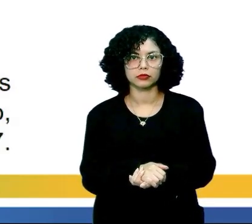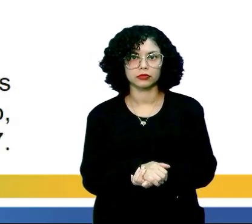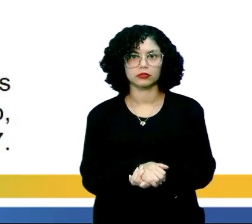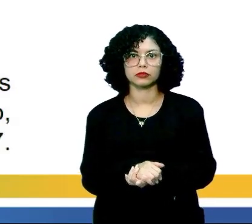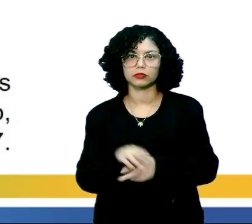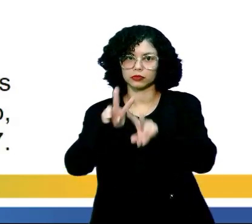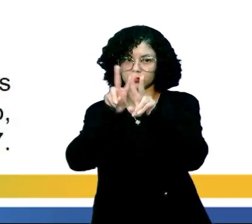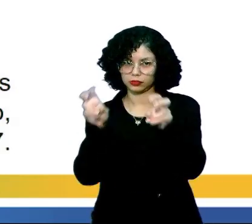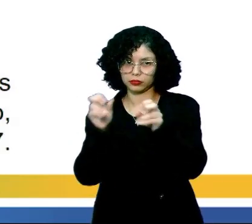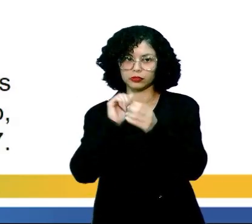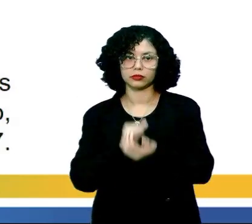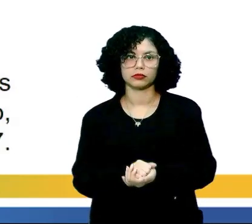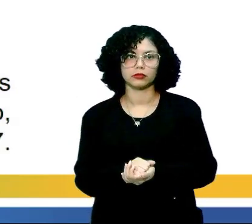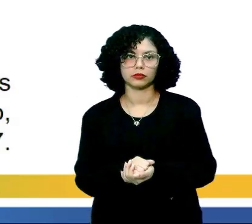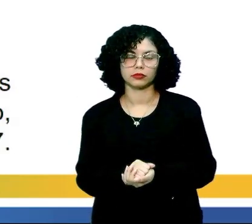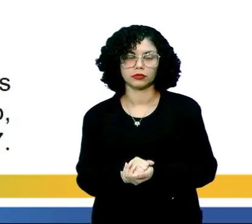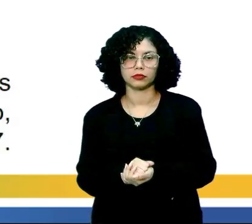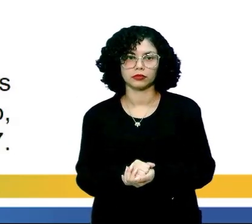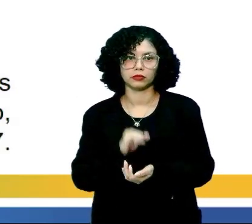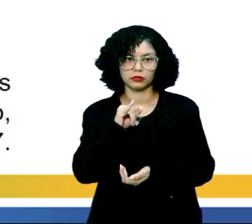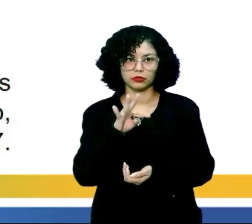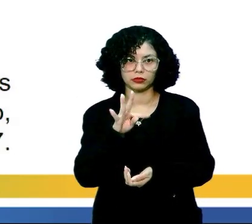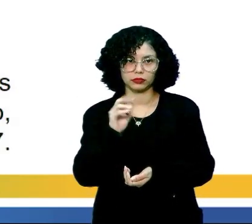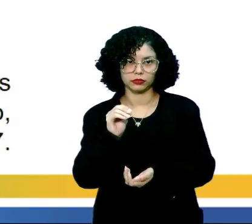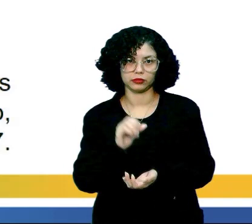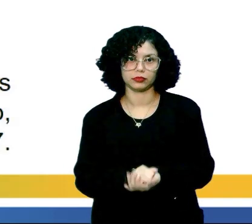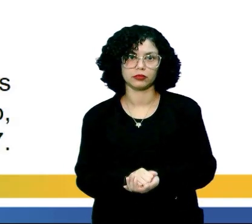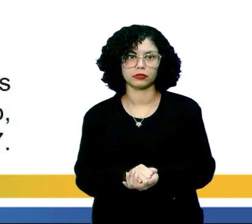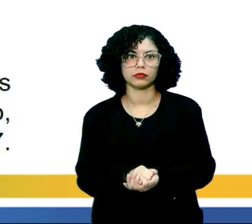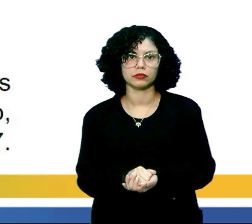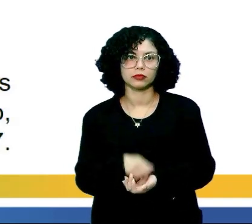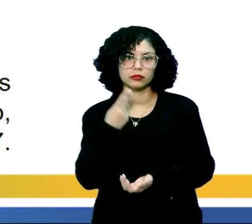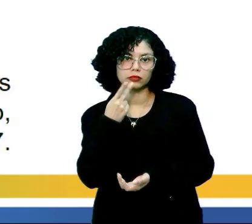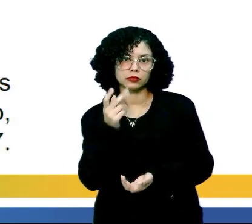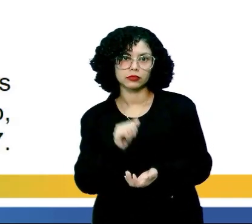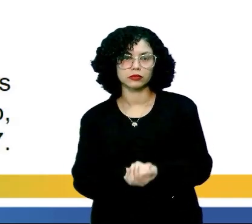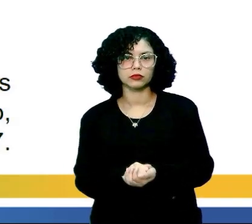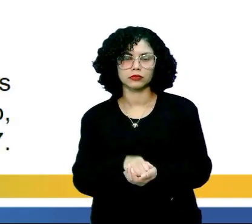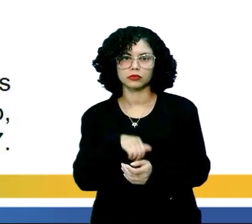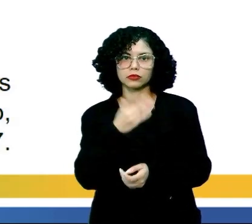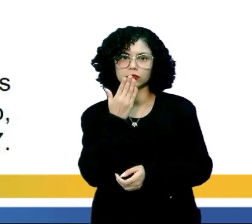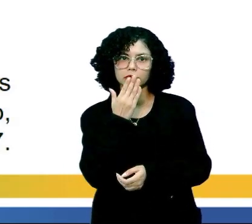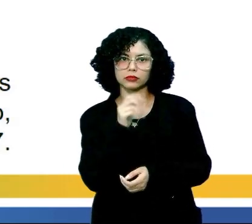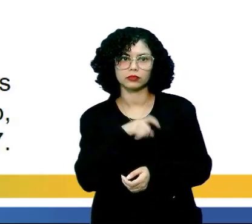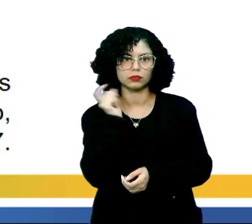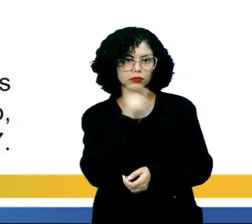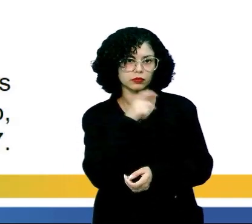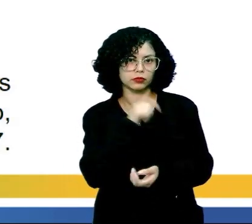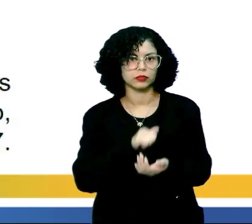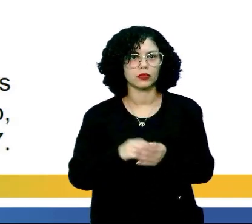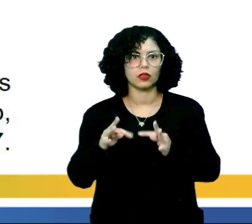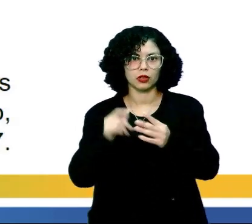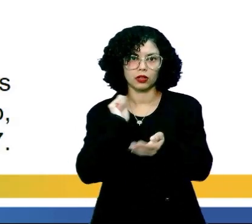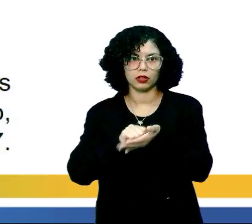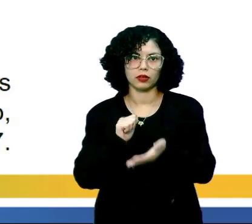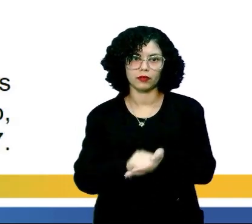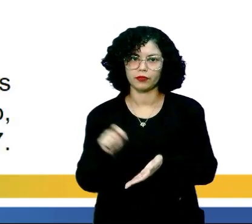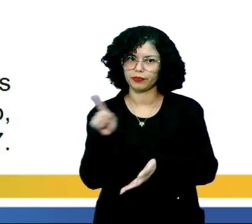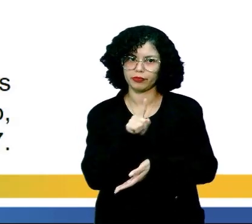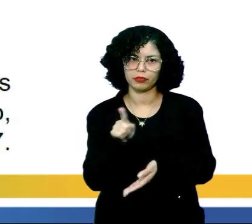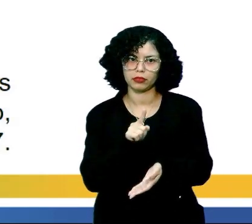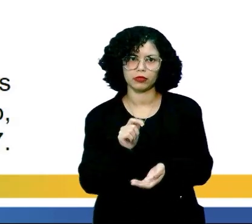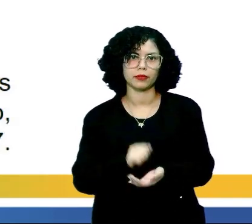O título do texto é isto. Dizem que eu finjo ou minto tudo que